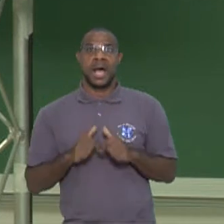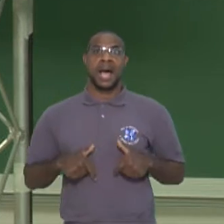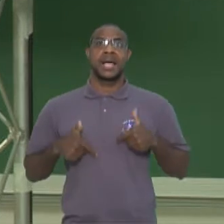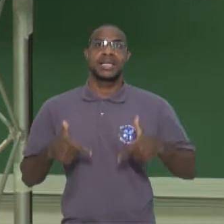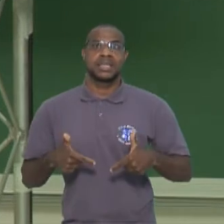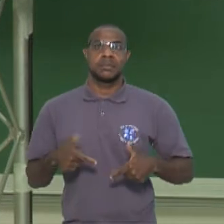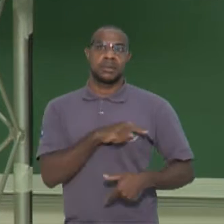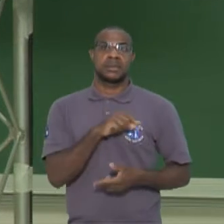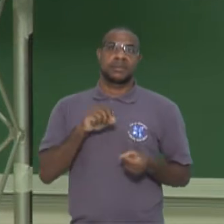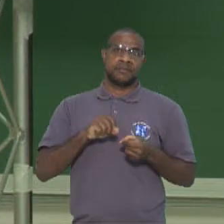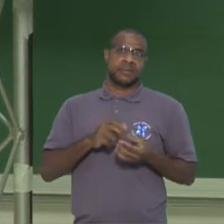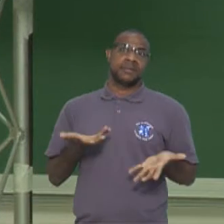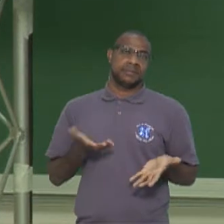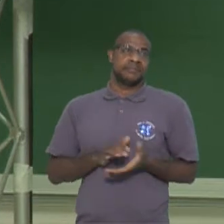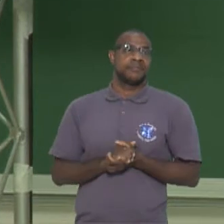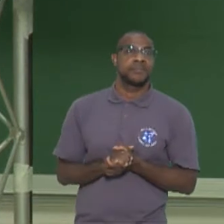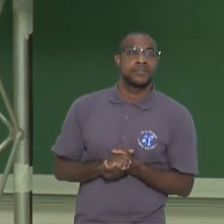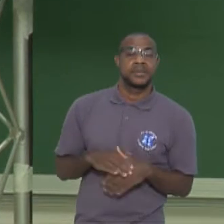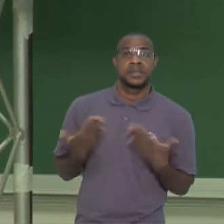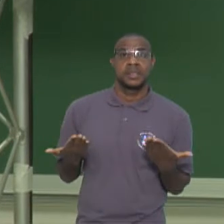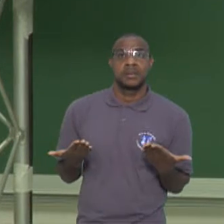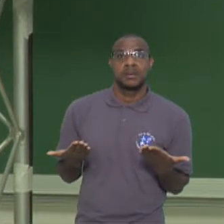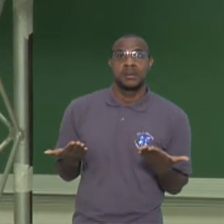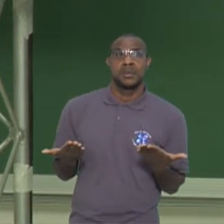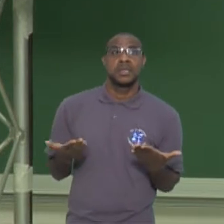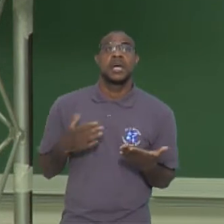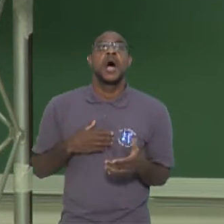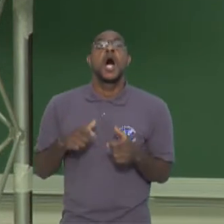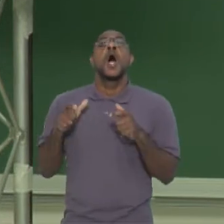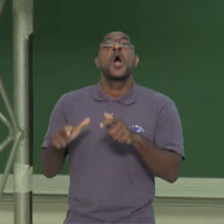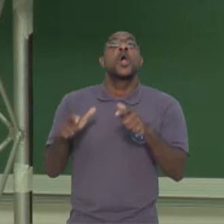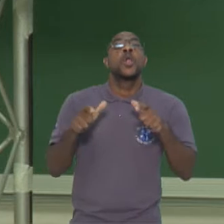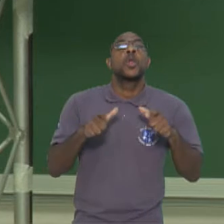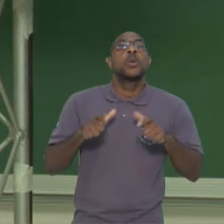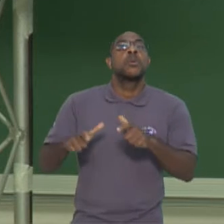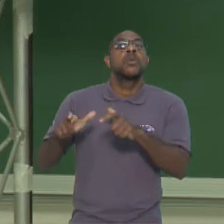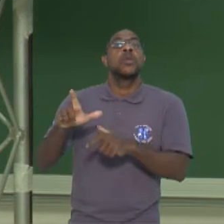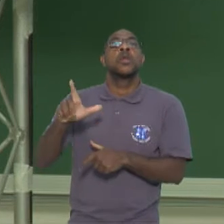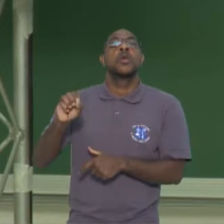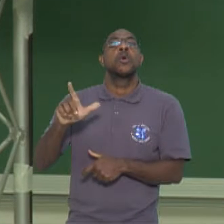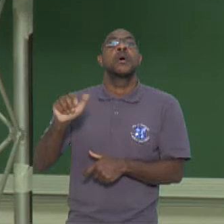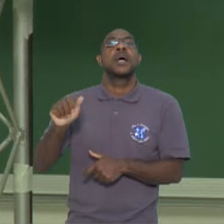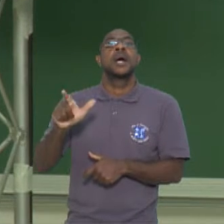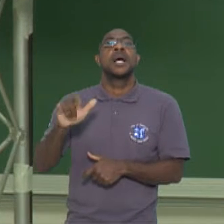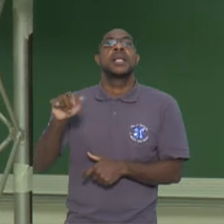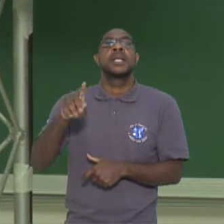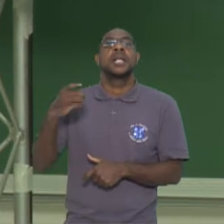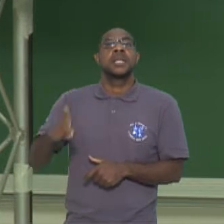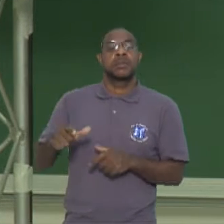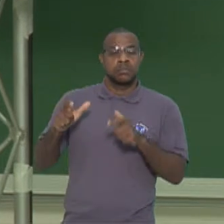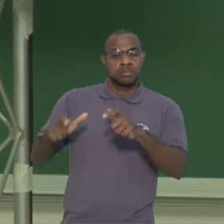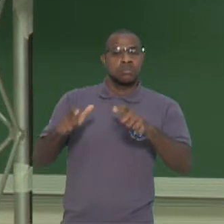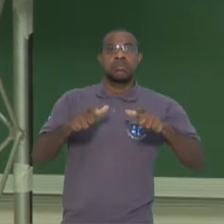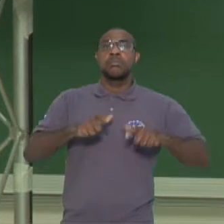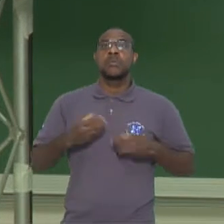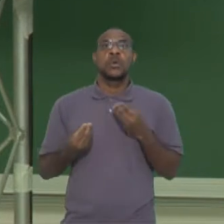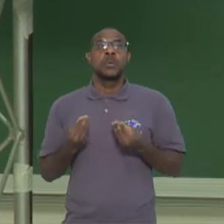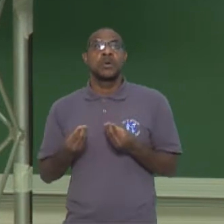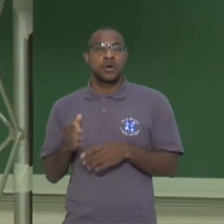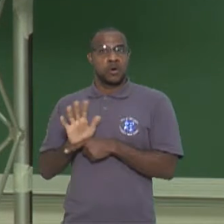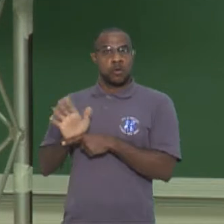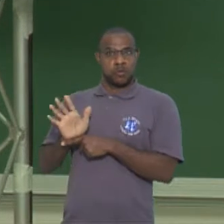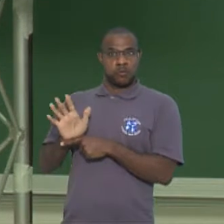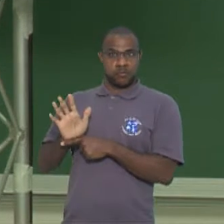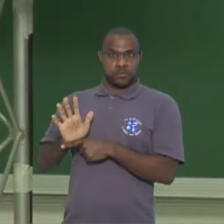fazendo dentro de uma mesma localização. Então, ele é localizado. Geralmente, num filme, ele vai apontando